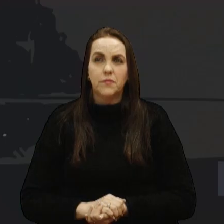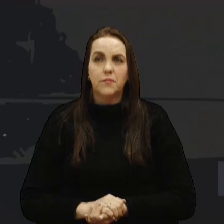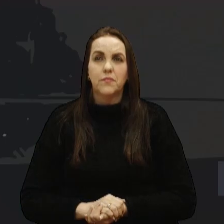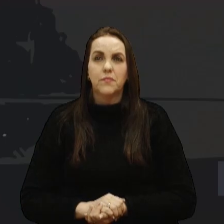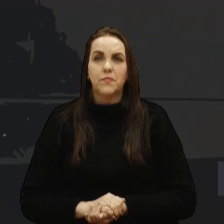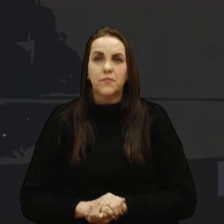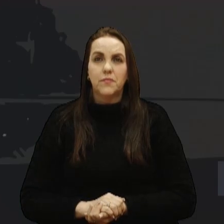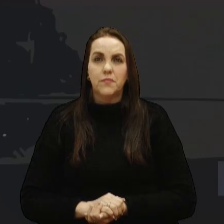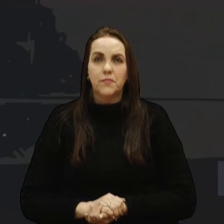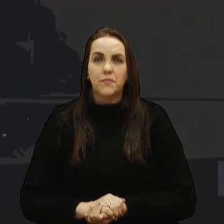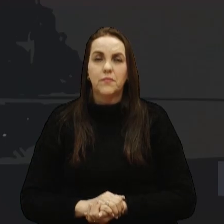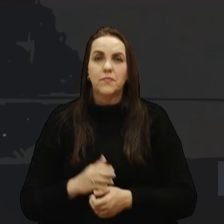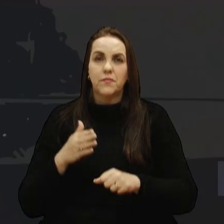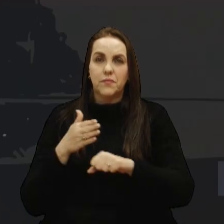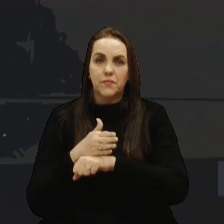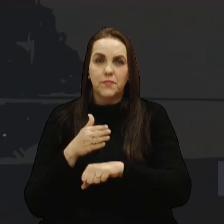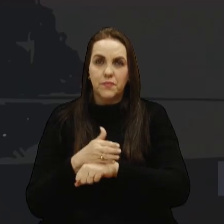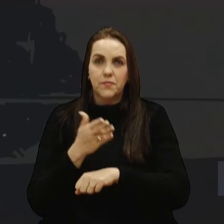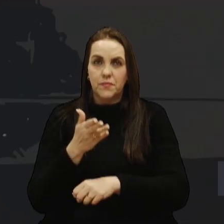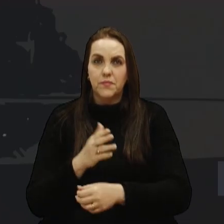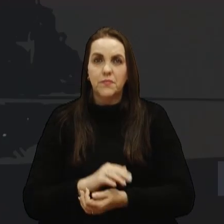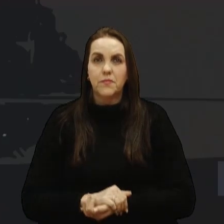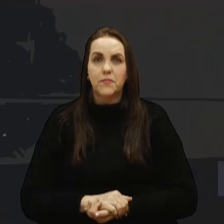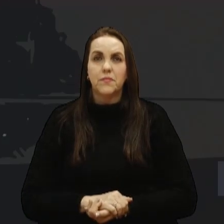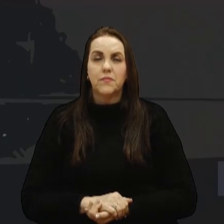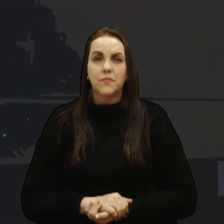Essa é acesso, então,